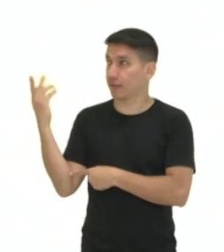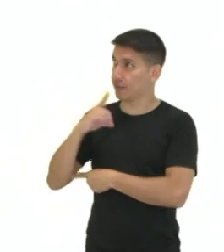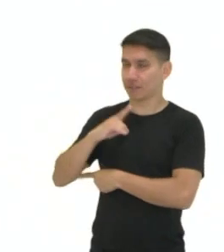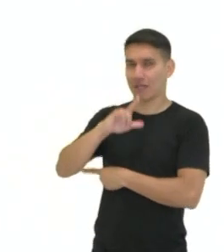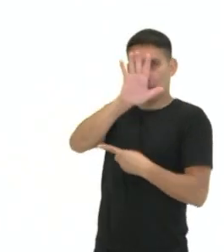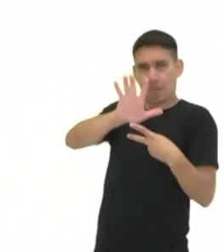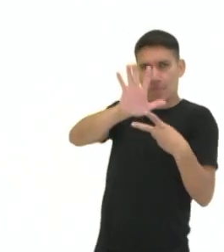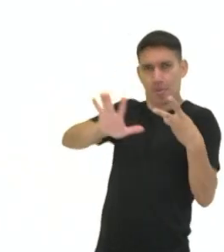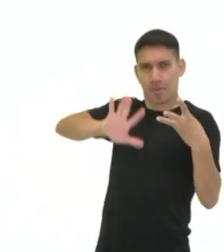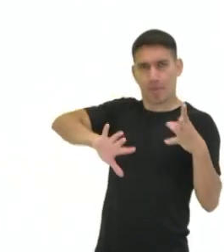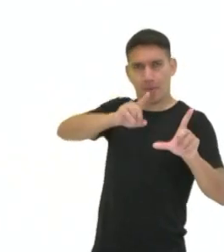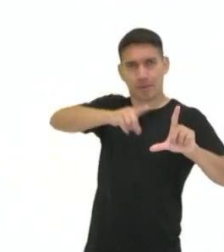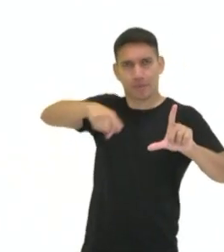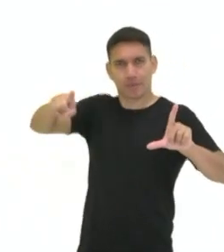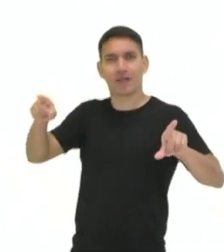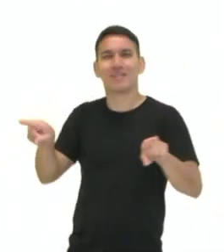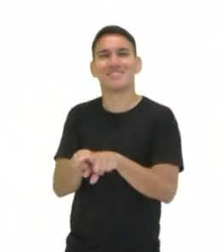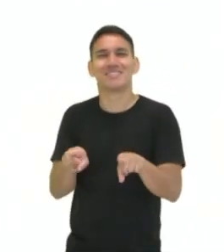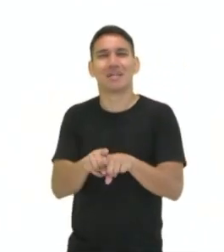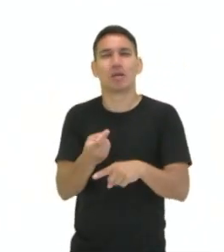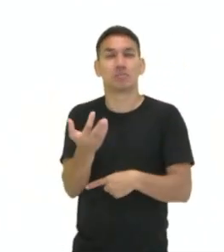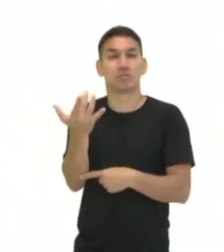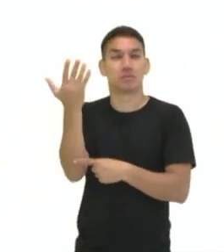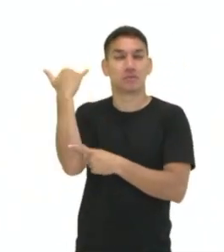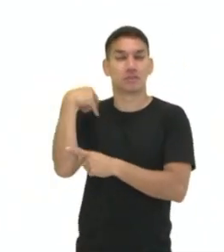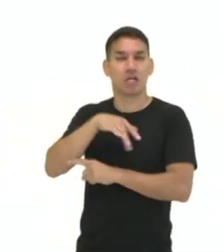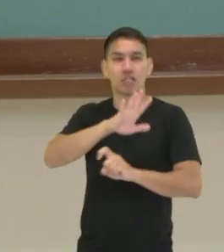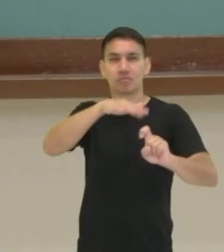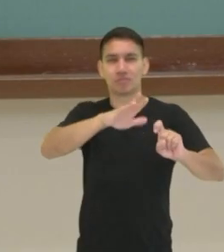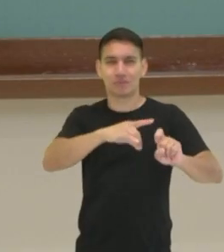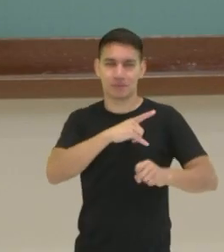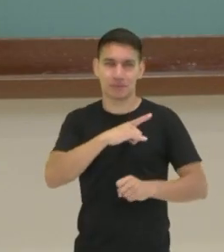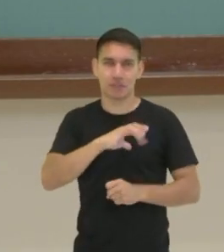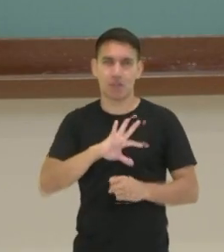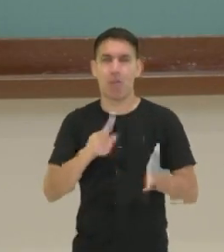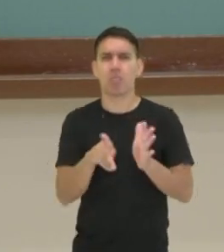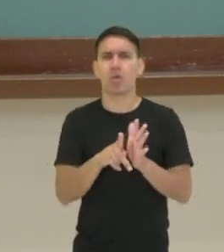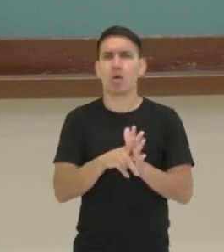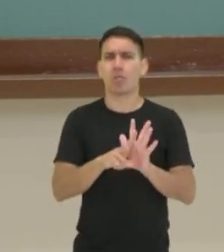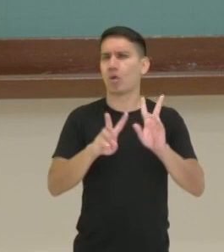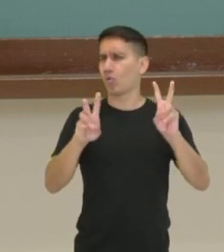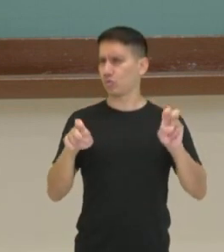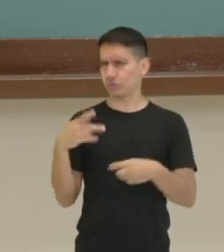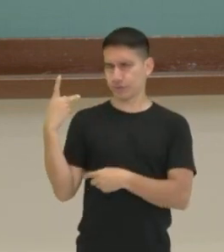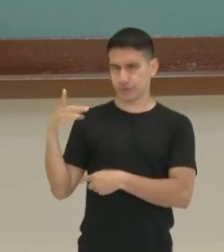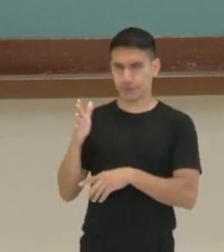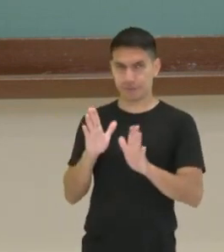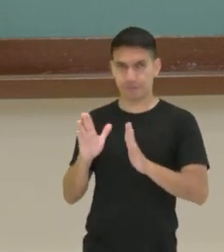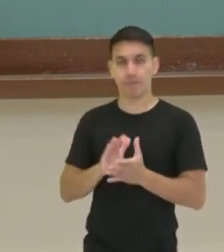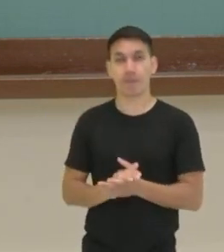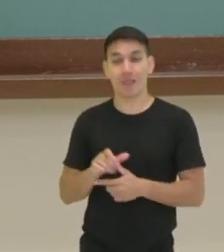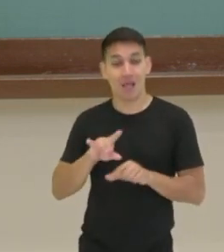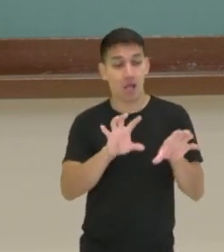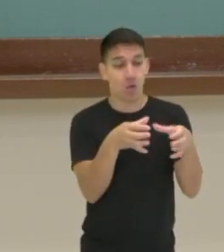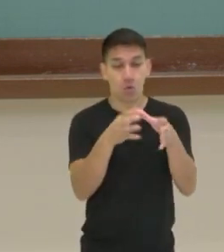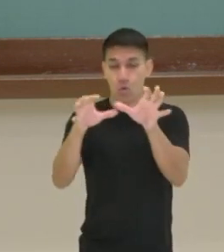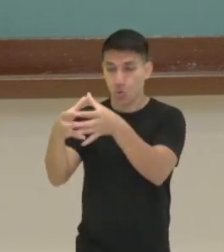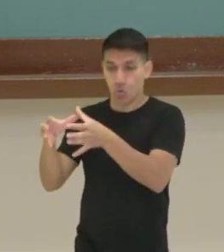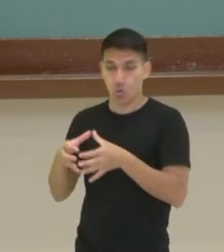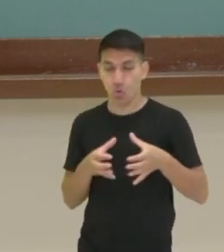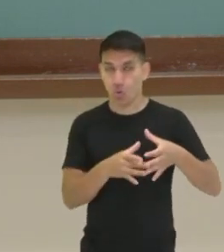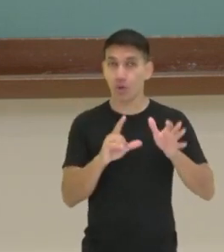elementos gráficos e criaturas mitológicas e culturas pagãs. Como eu estava falando, essas tribos que estavam lá, elas